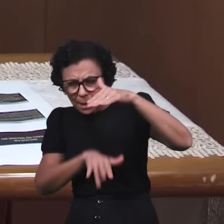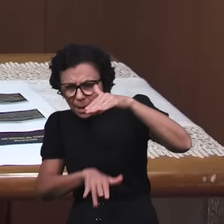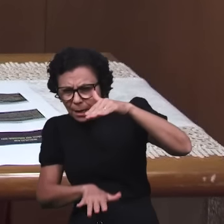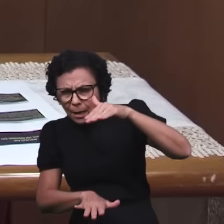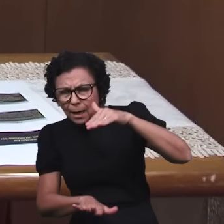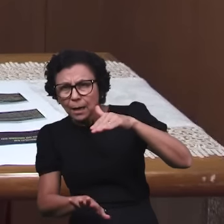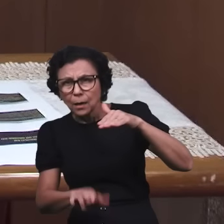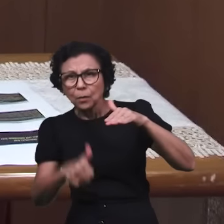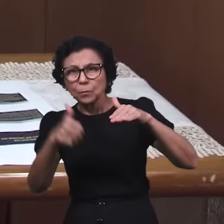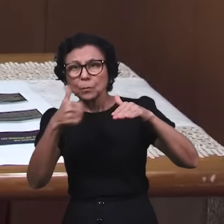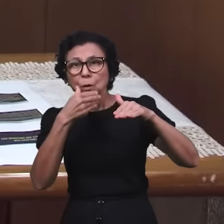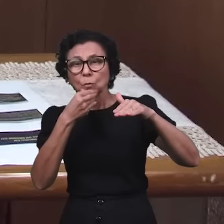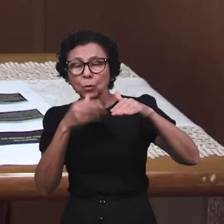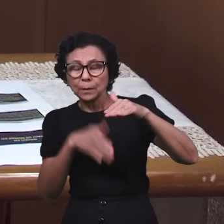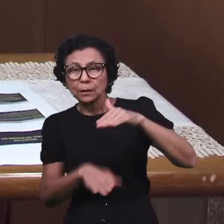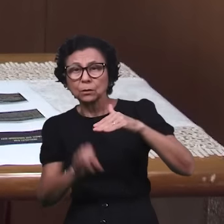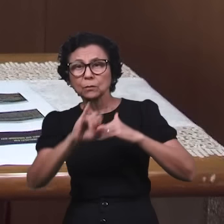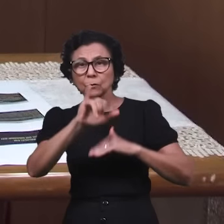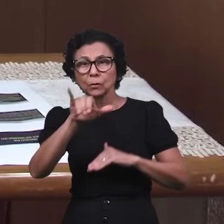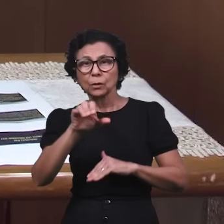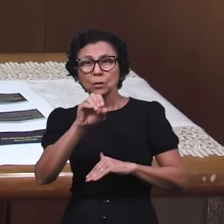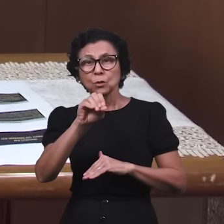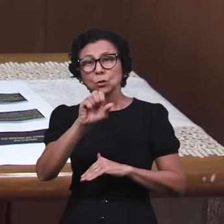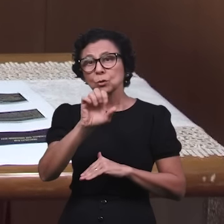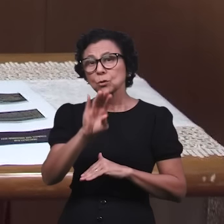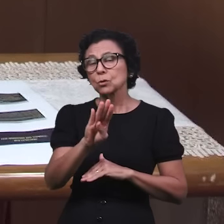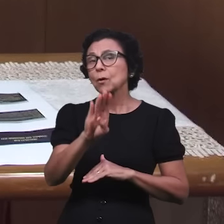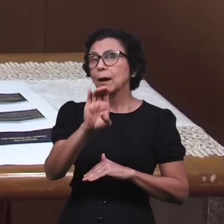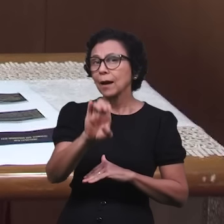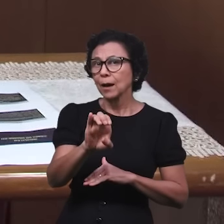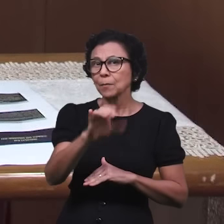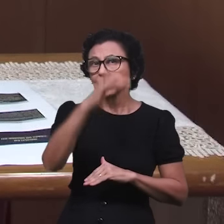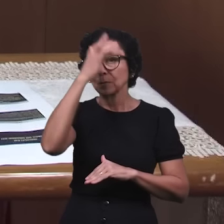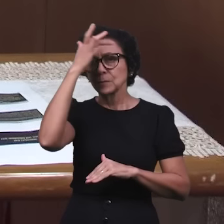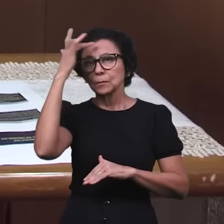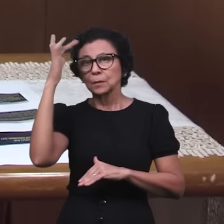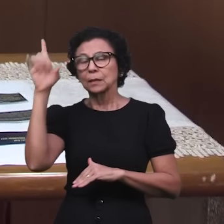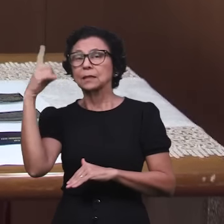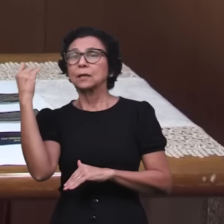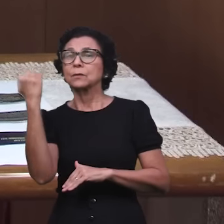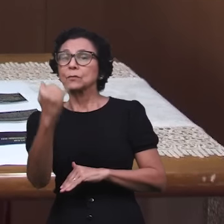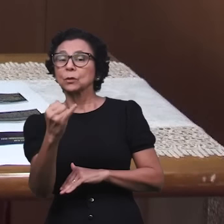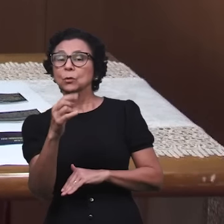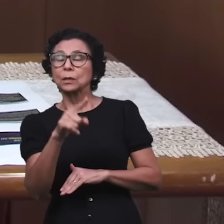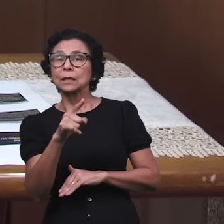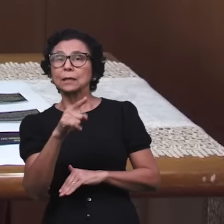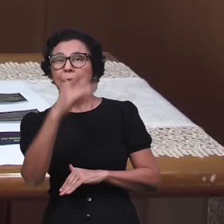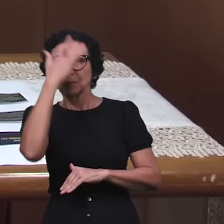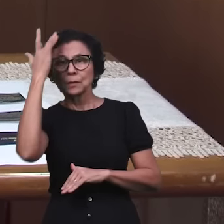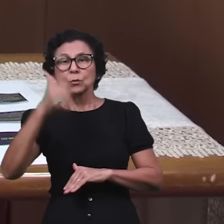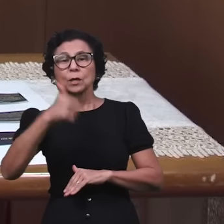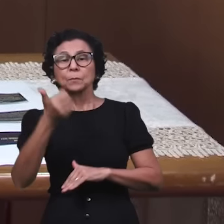Joabe, que, atendendo o que Davi disse, quem entrar primeiro será cabeça e capitão. Joabe foi feito nesse momento